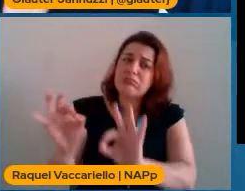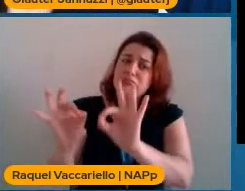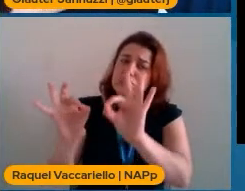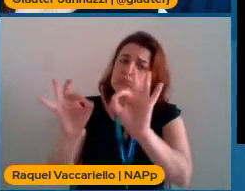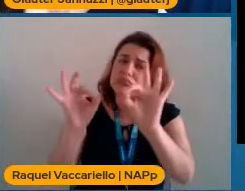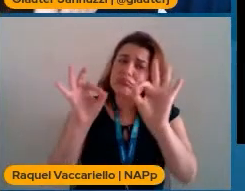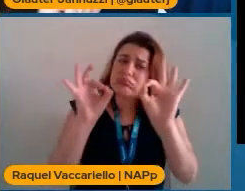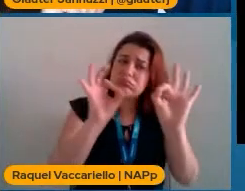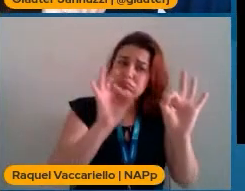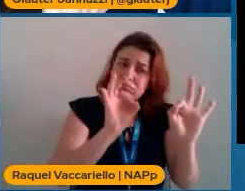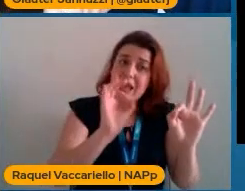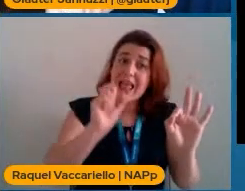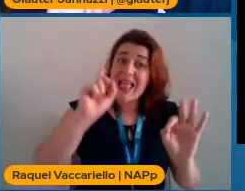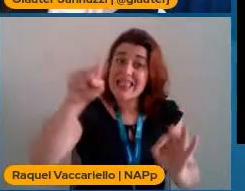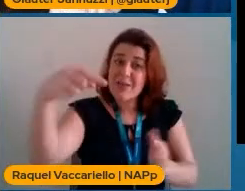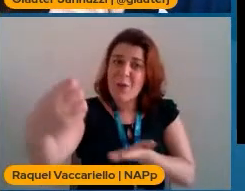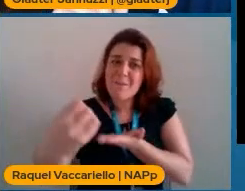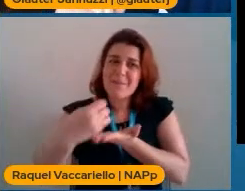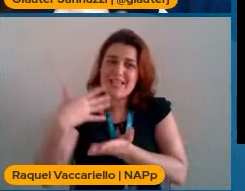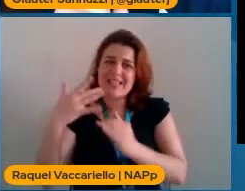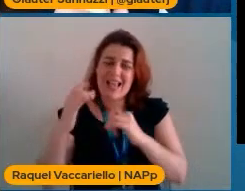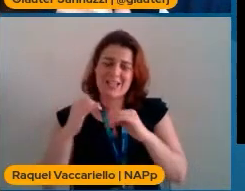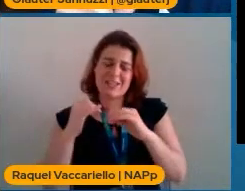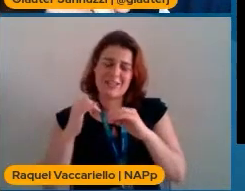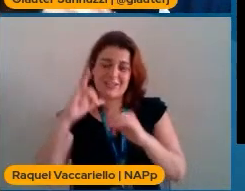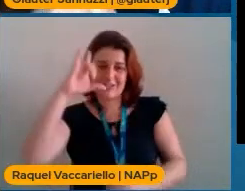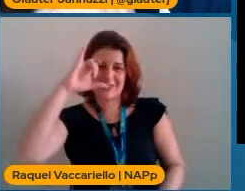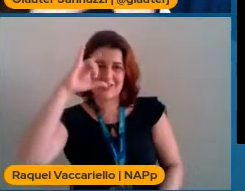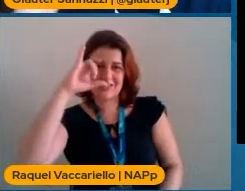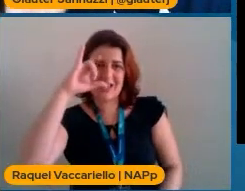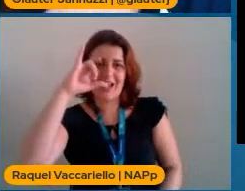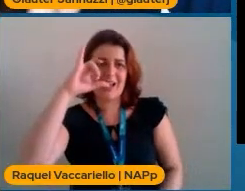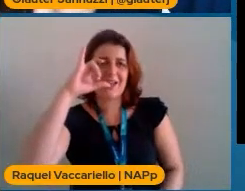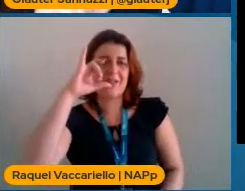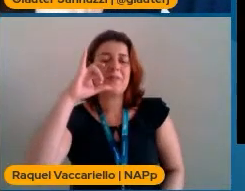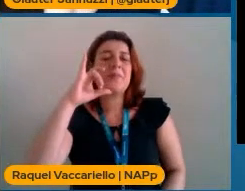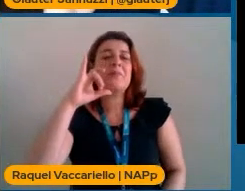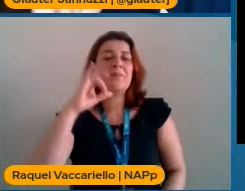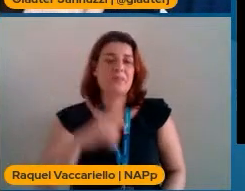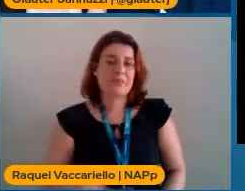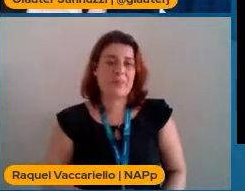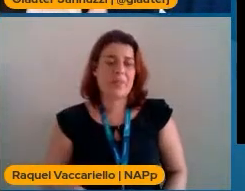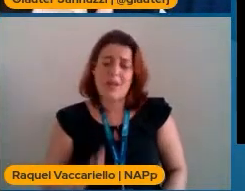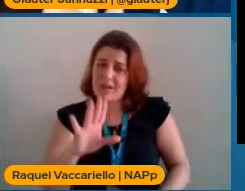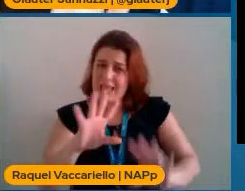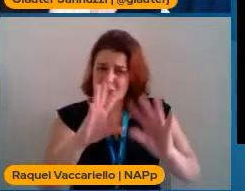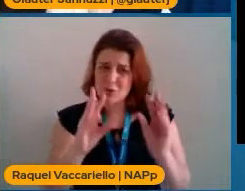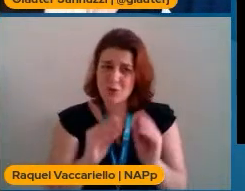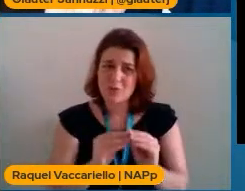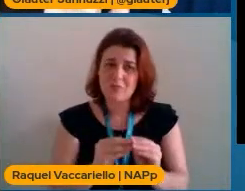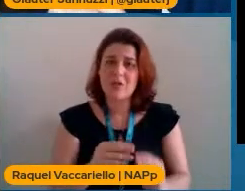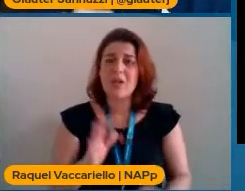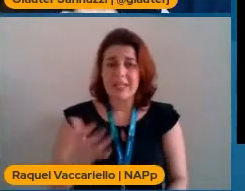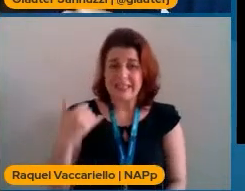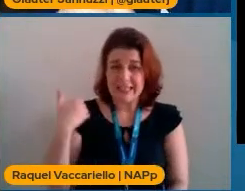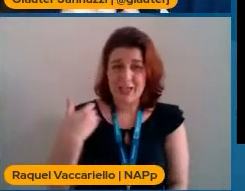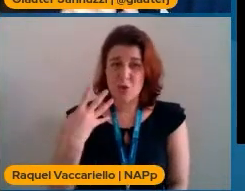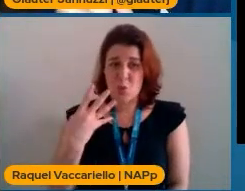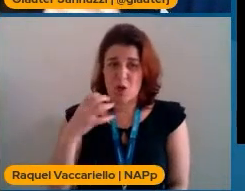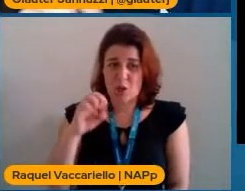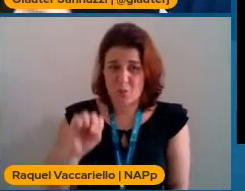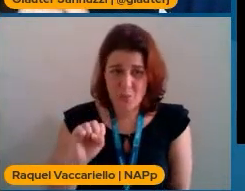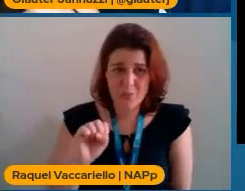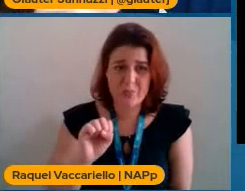Só que depois ela mandou uma mensagem pelo direct do Instagram. E aí, ela, em resumo, ela falou: olha, tem 48 anos, estou,